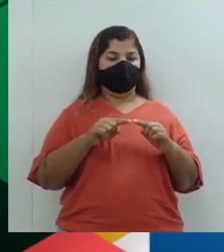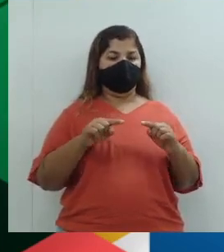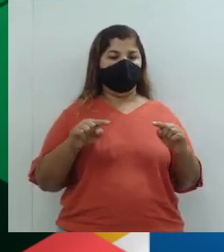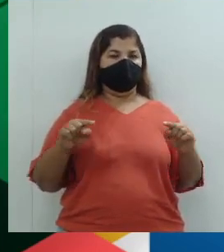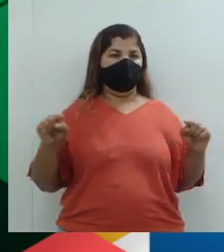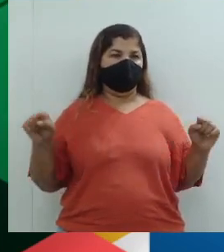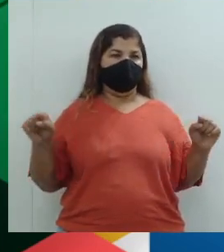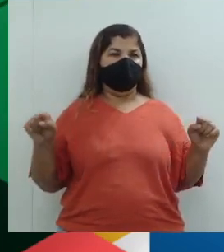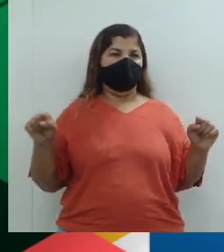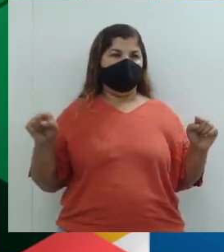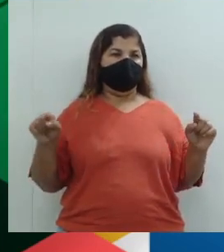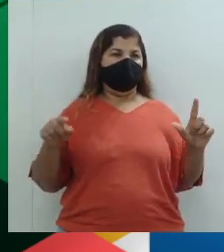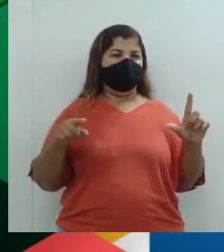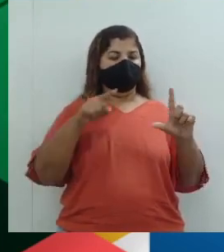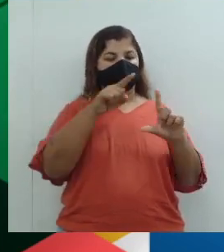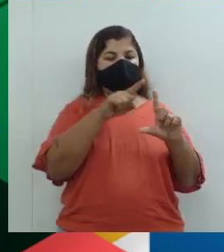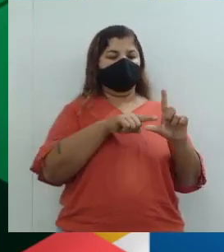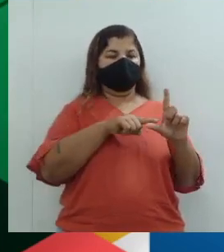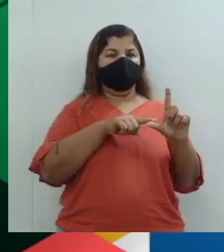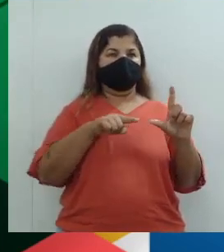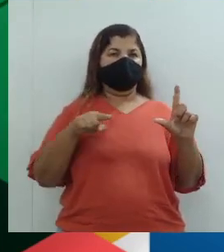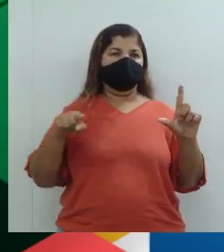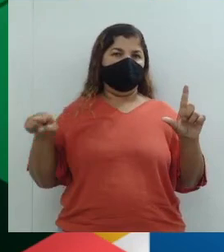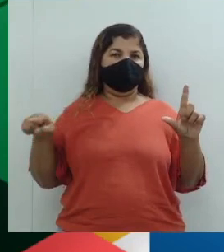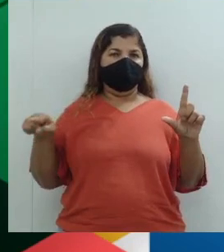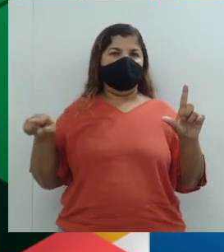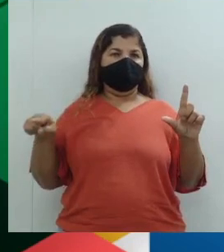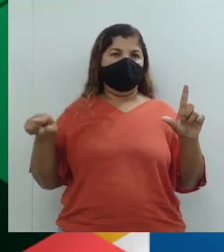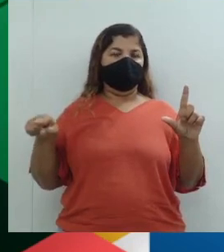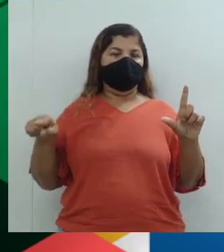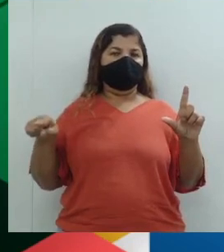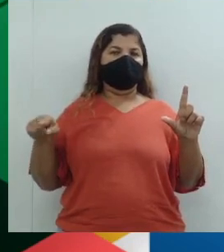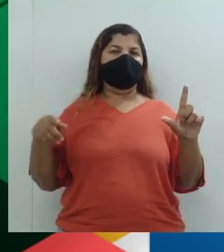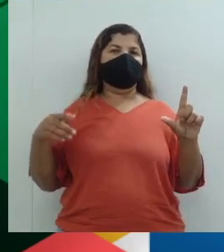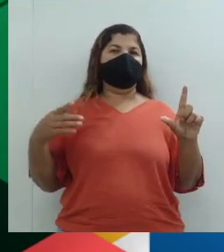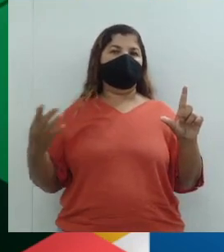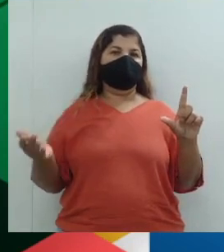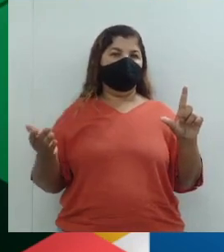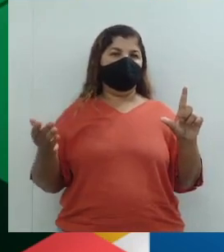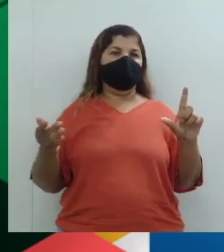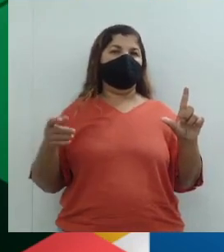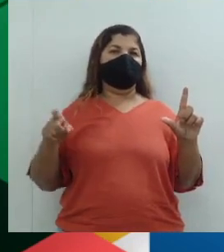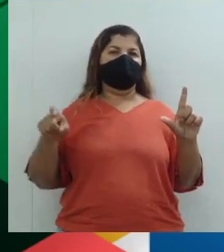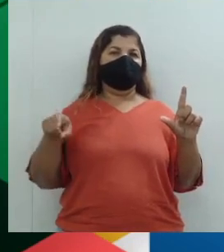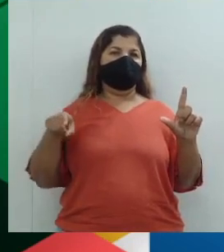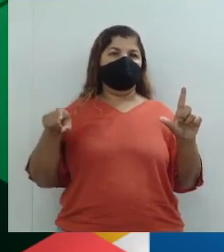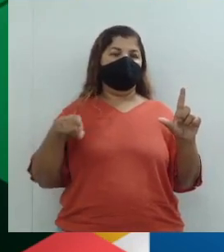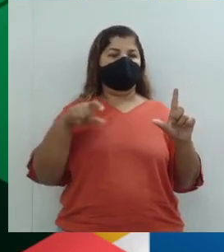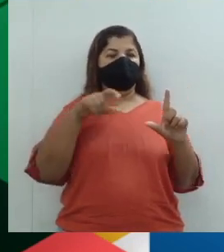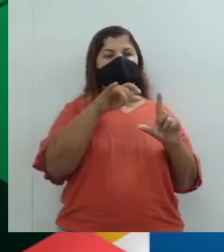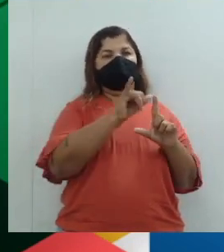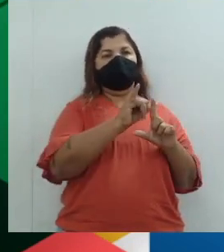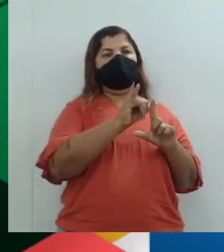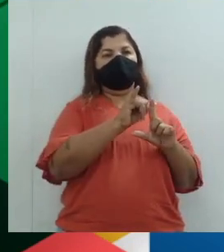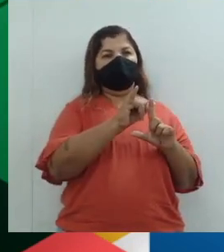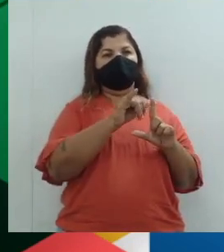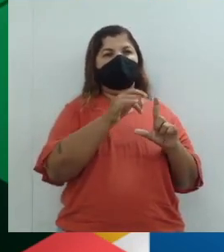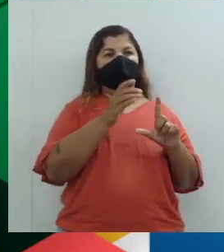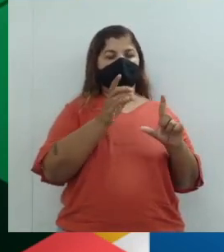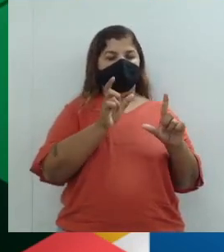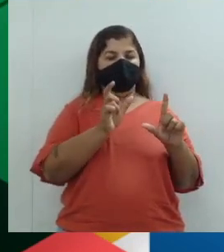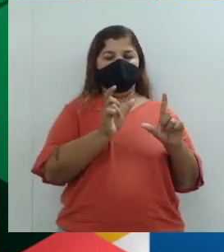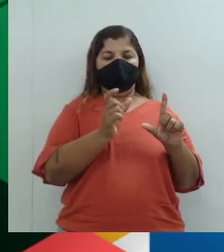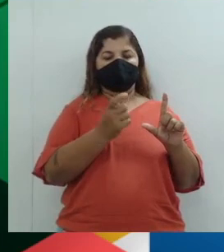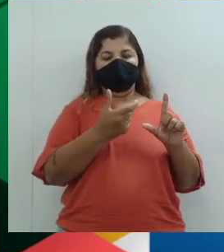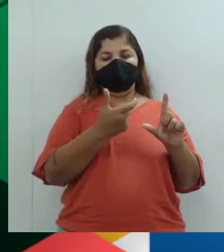tenho o eixo na vertical, que é o eixo Y, e o eixo na horizontal, que é o meu eixo X. Então, coloquei esses blocos aí para eu ter uma